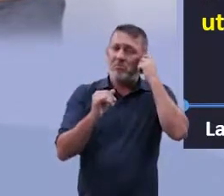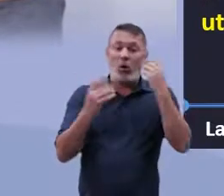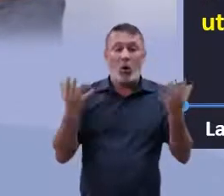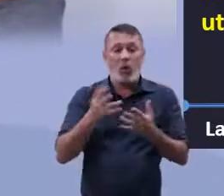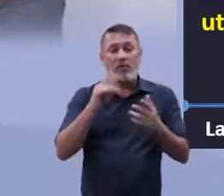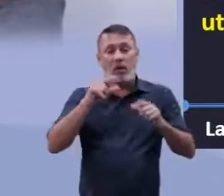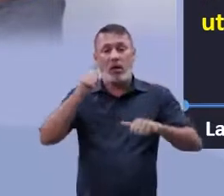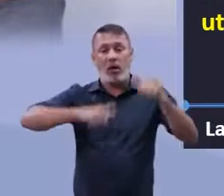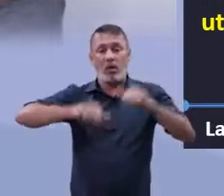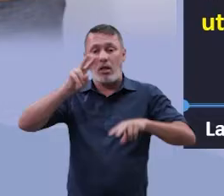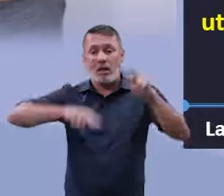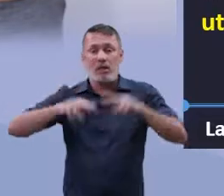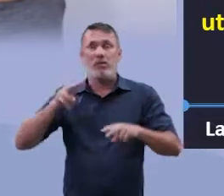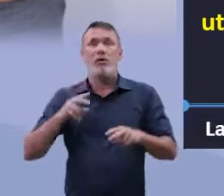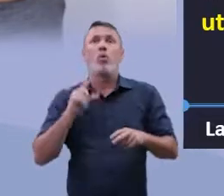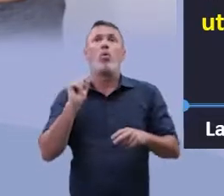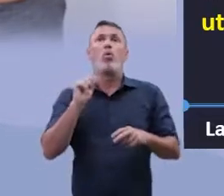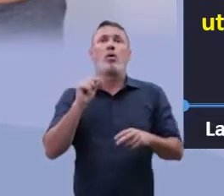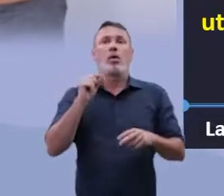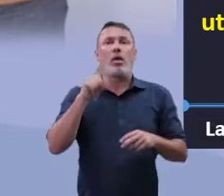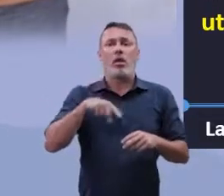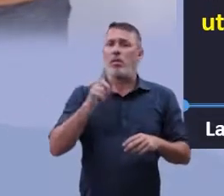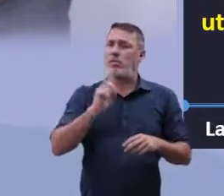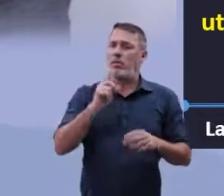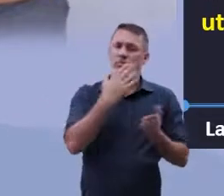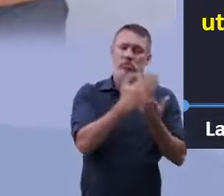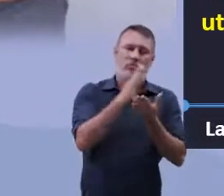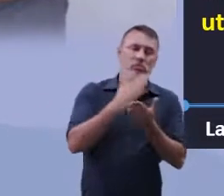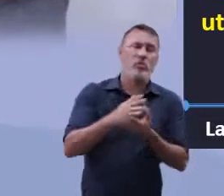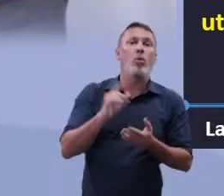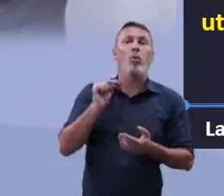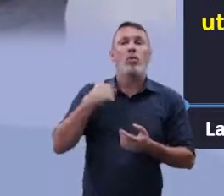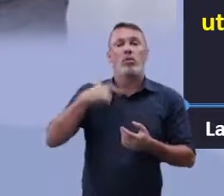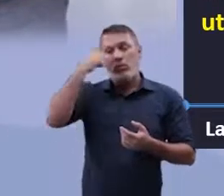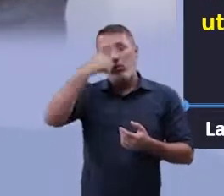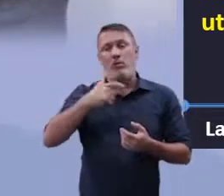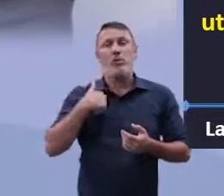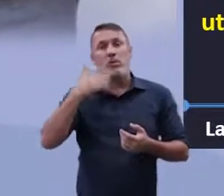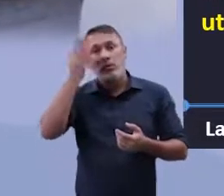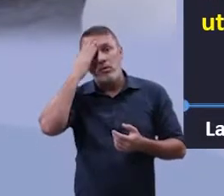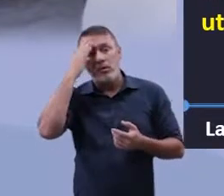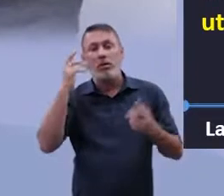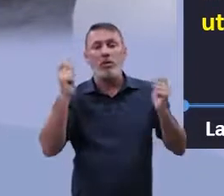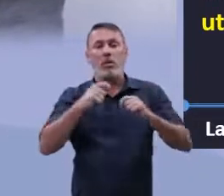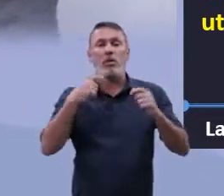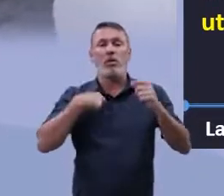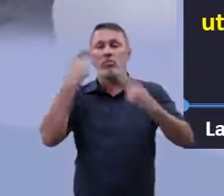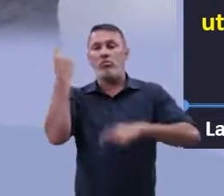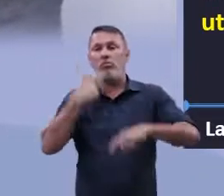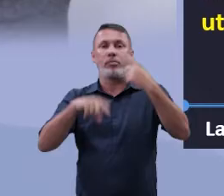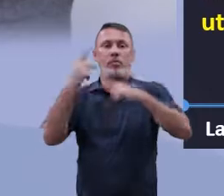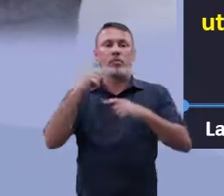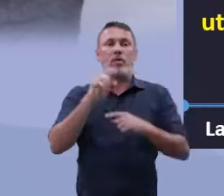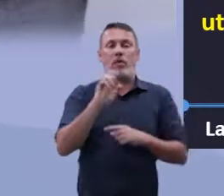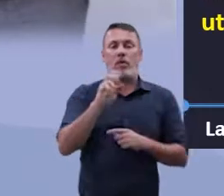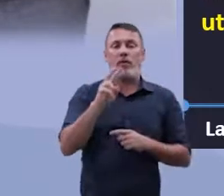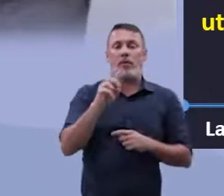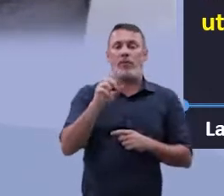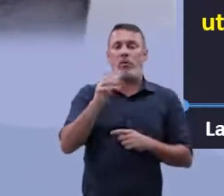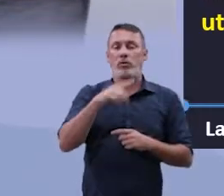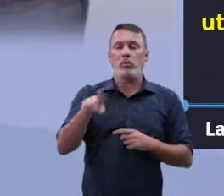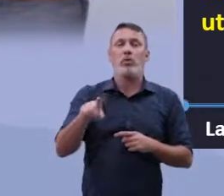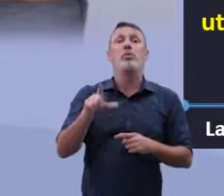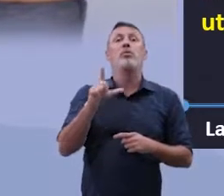sei, mas pelo aquilo que eu posso evoluir. E essa evolução ela está nitidamente